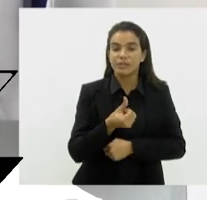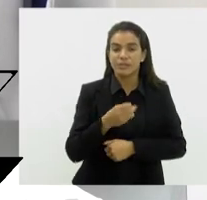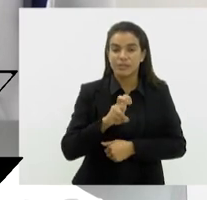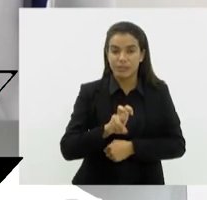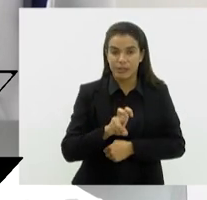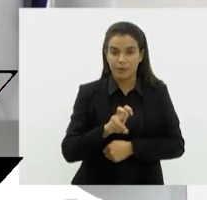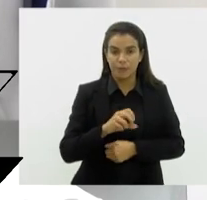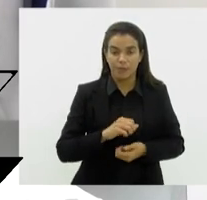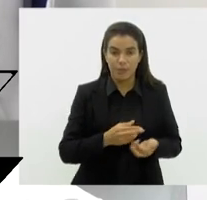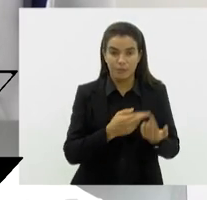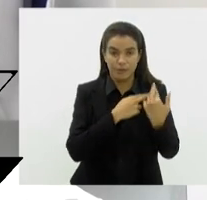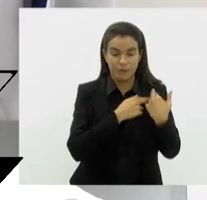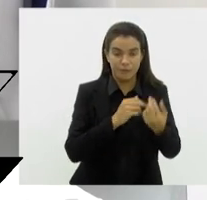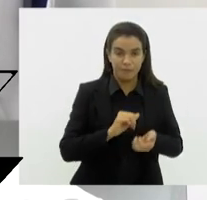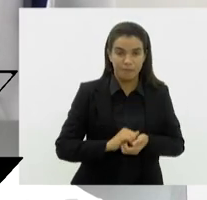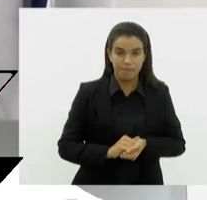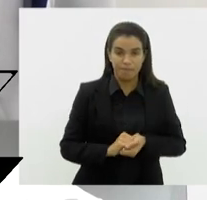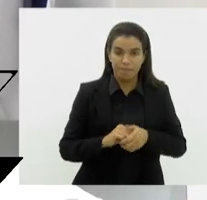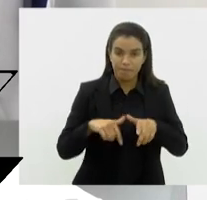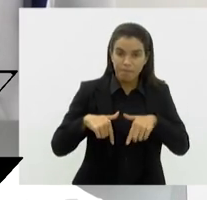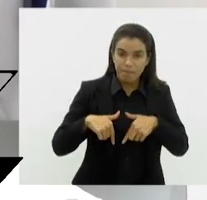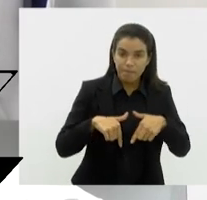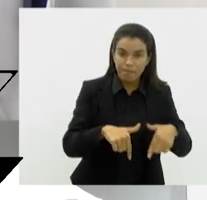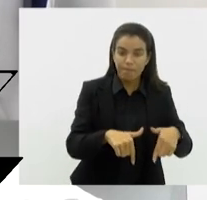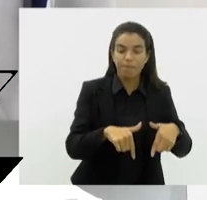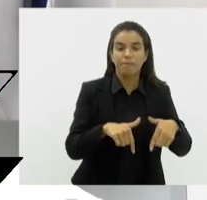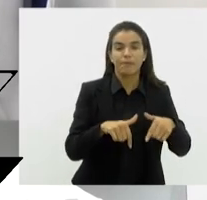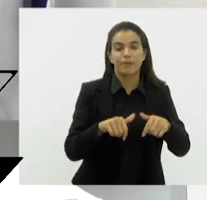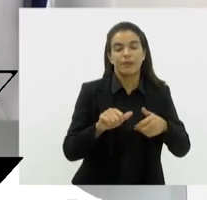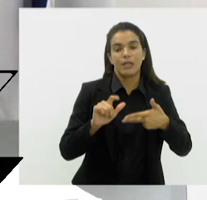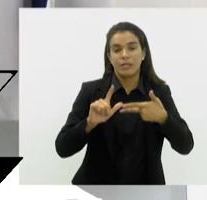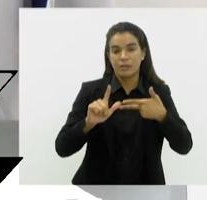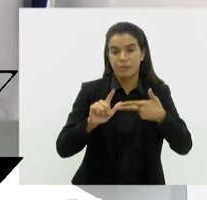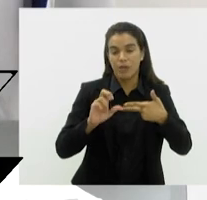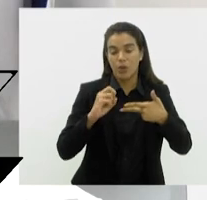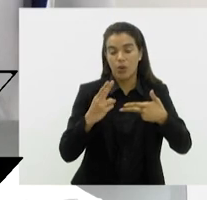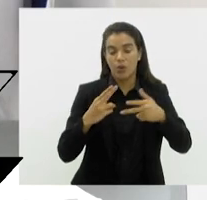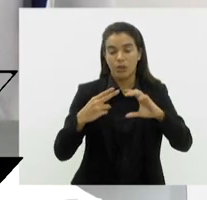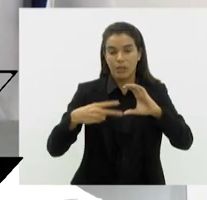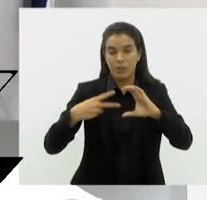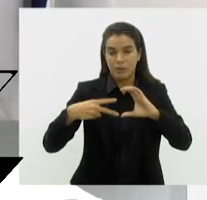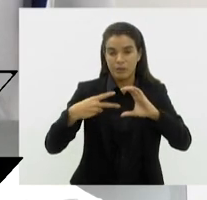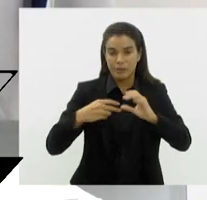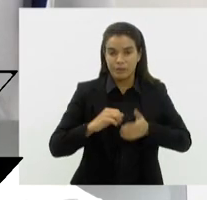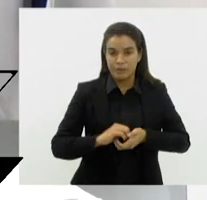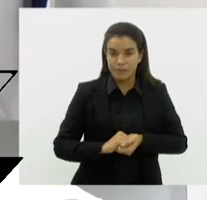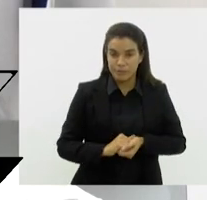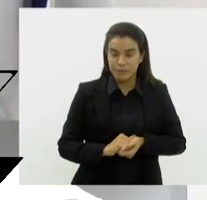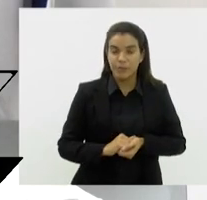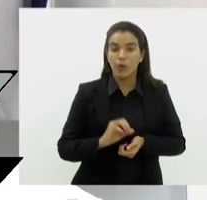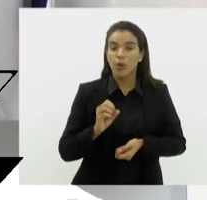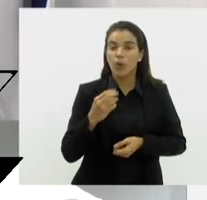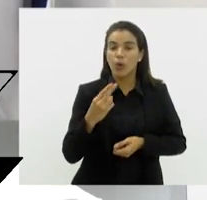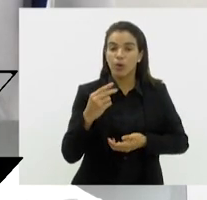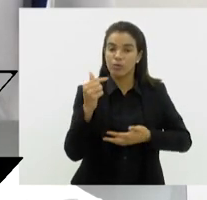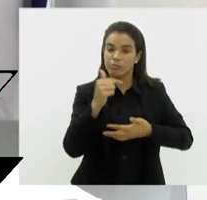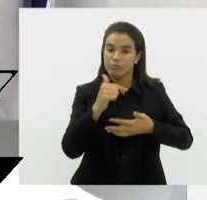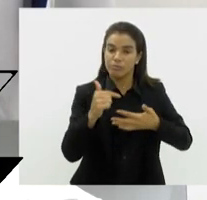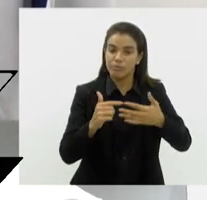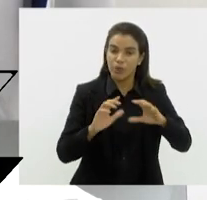Tribunal de Contas realizar, por iniciativa da Assembleia Legislativa ou de Câmara Municipal, ou de suas